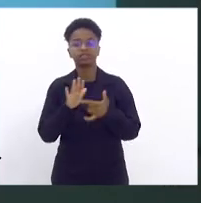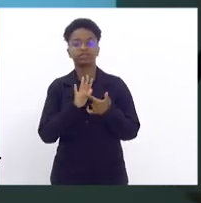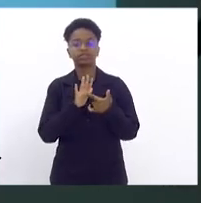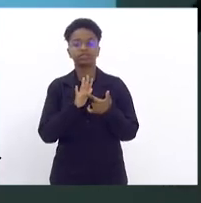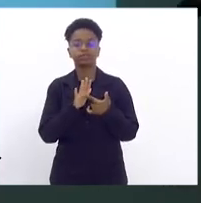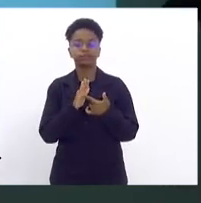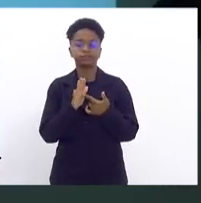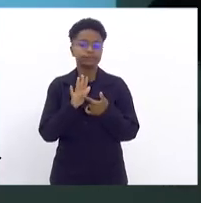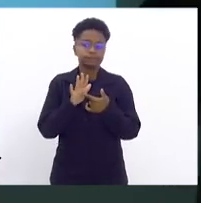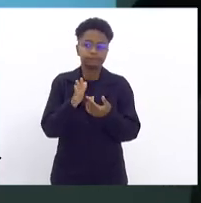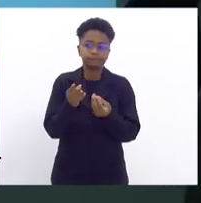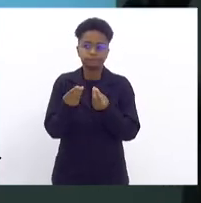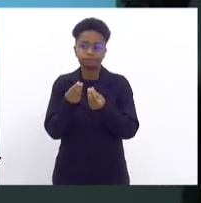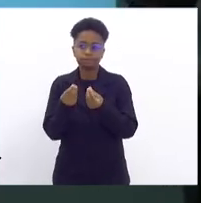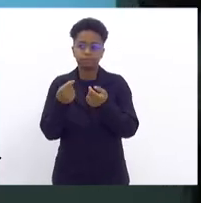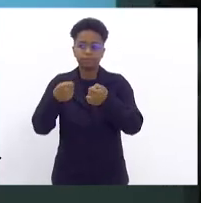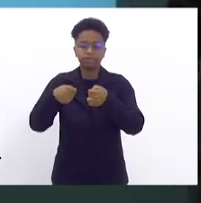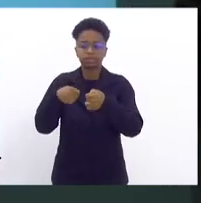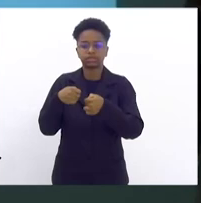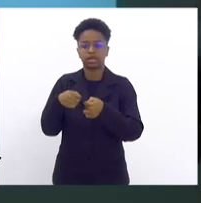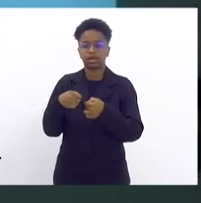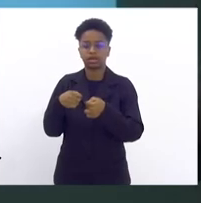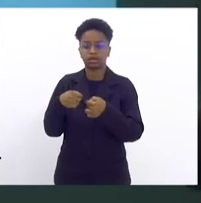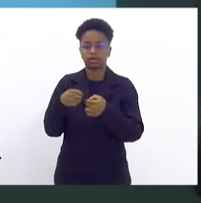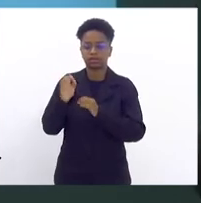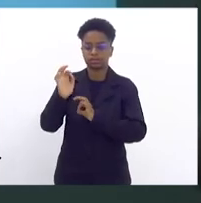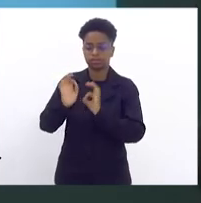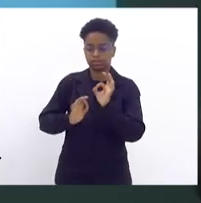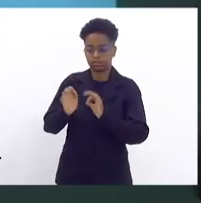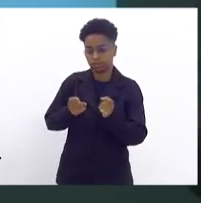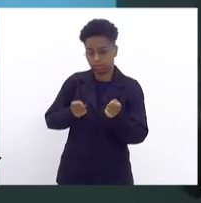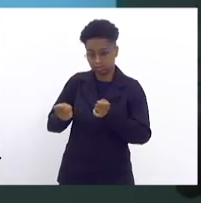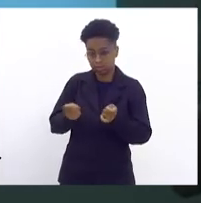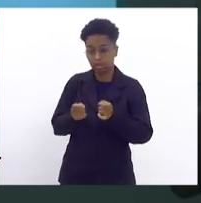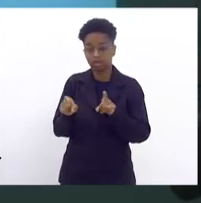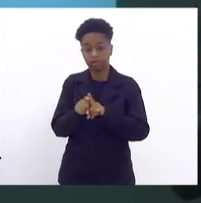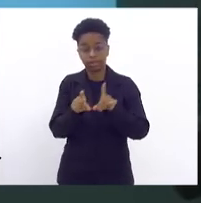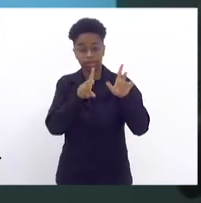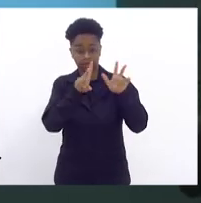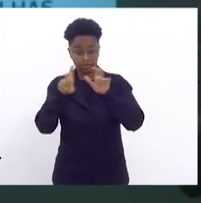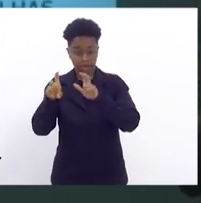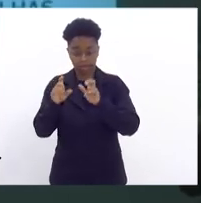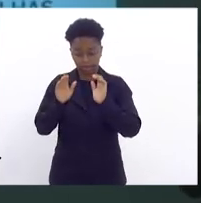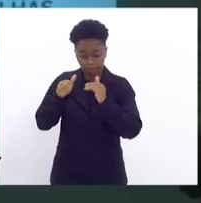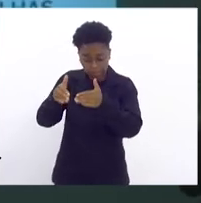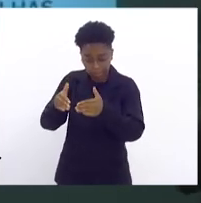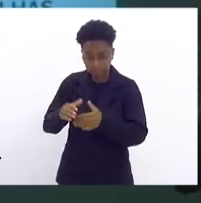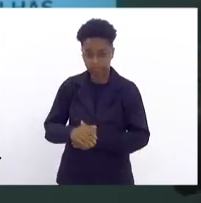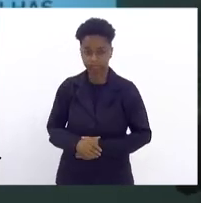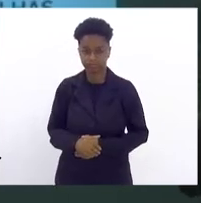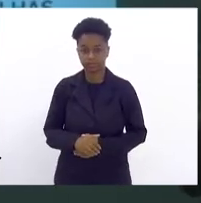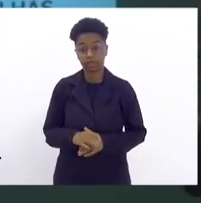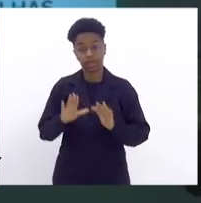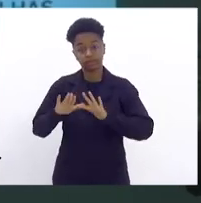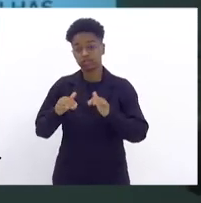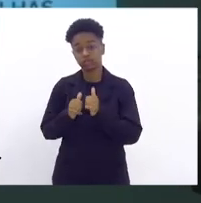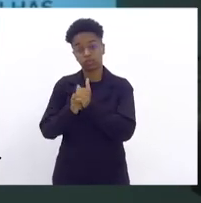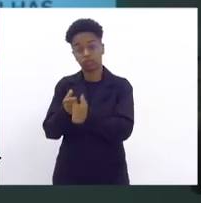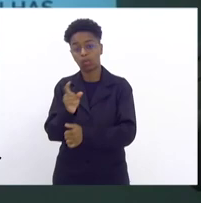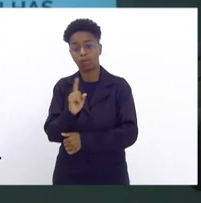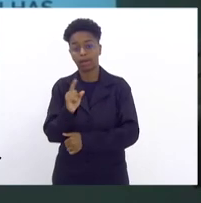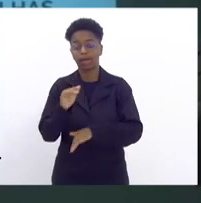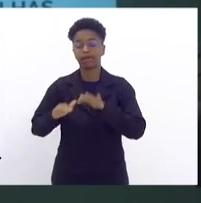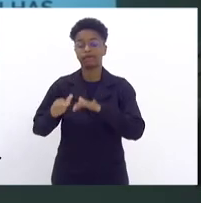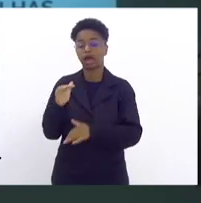faz com que tem a regulação e os interesses às vezes por assuntos muito restritos pode passar por favor e que às vezes não acompanha às vezes